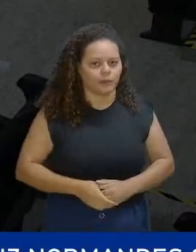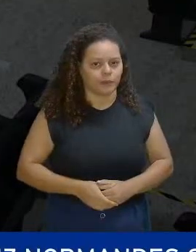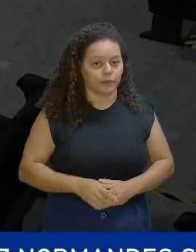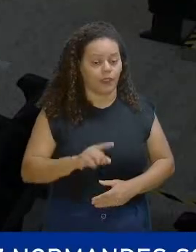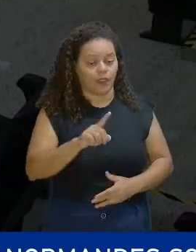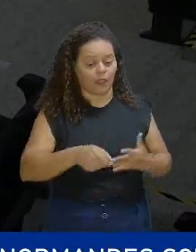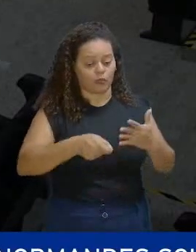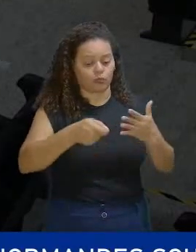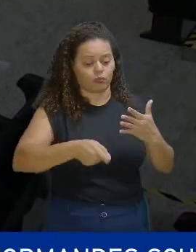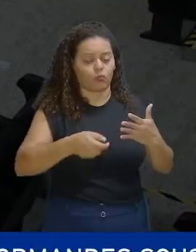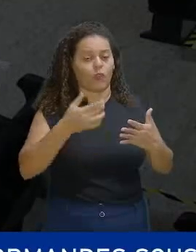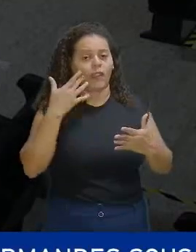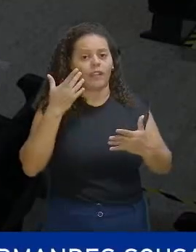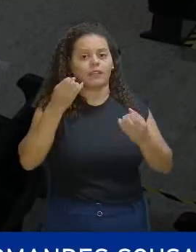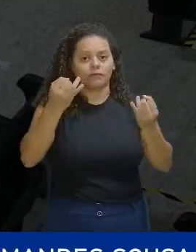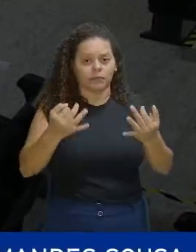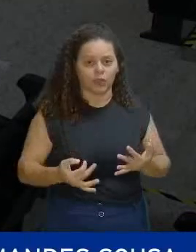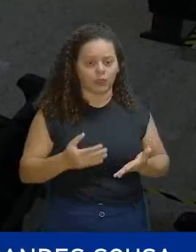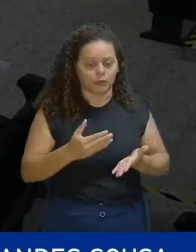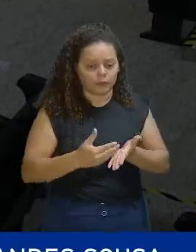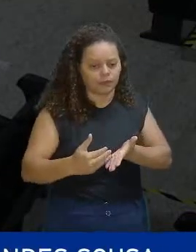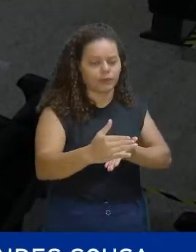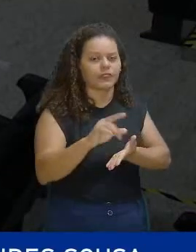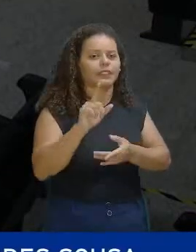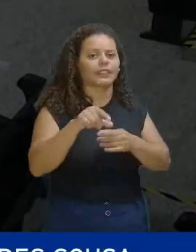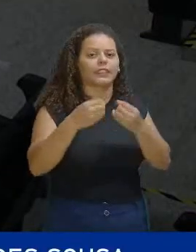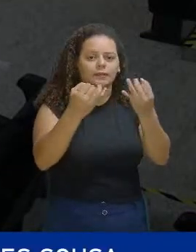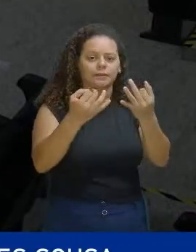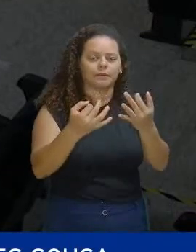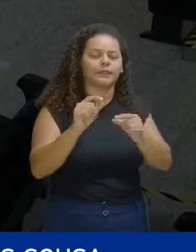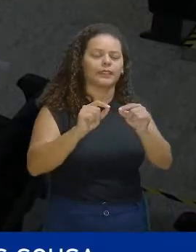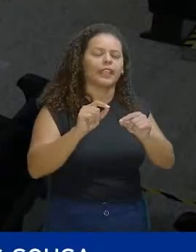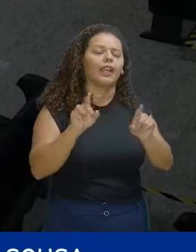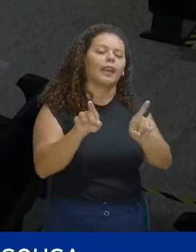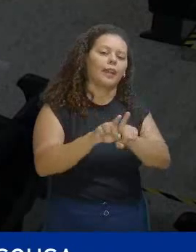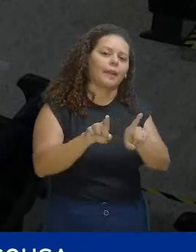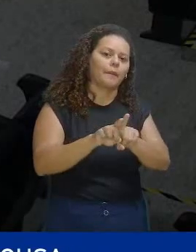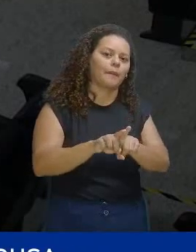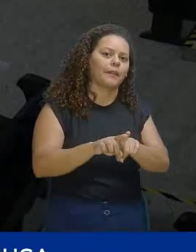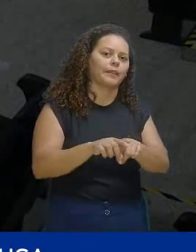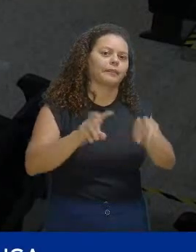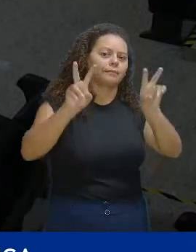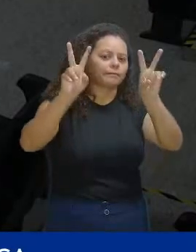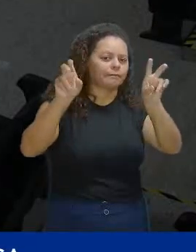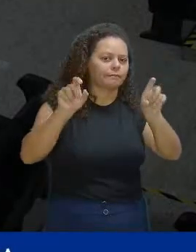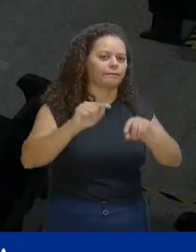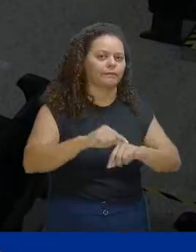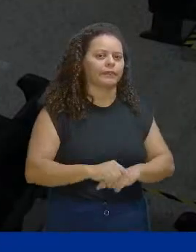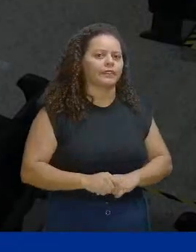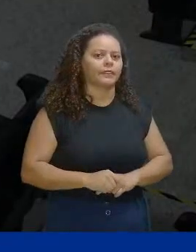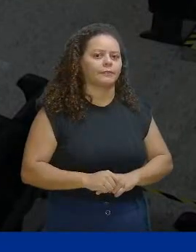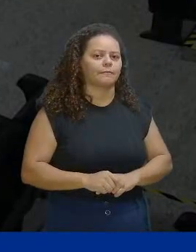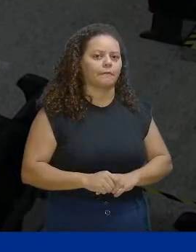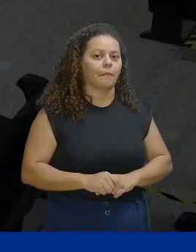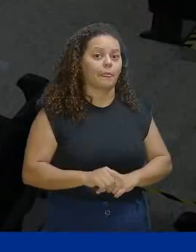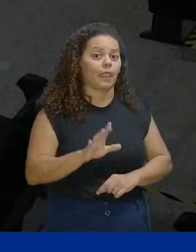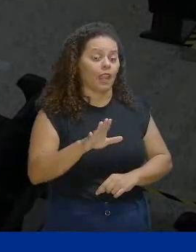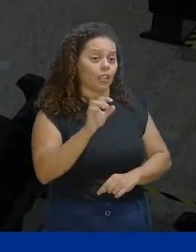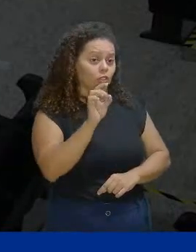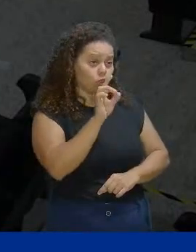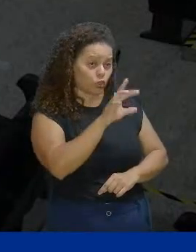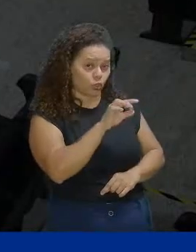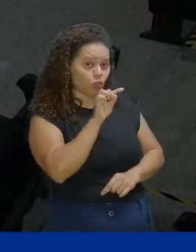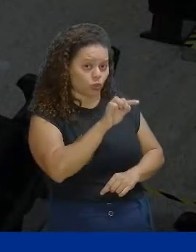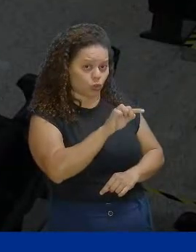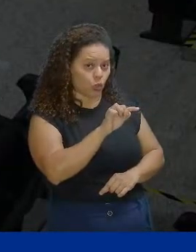magistrado, promotor da sentença, prossegue em sua fundamentação afirmando que, abro aspas, o certo é que não foi